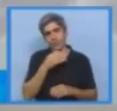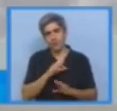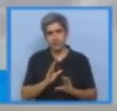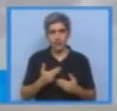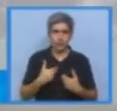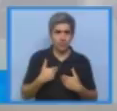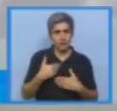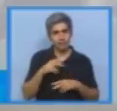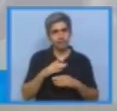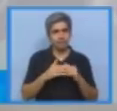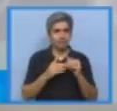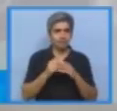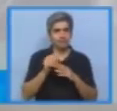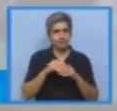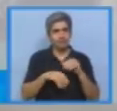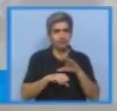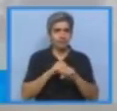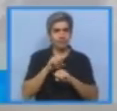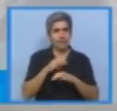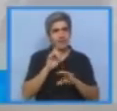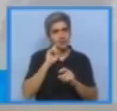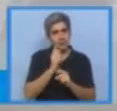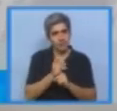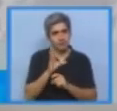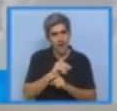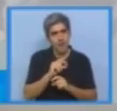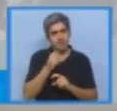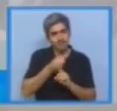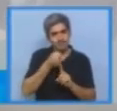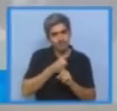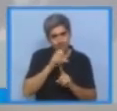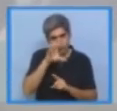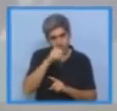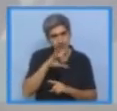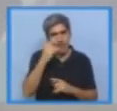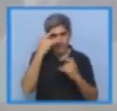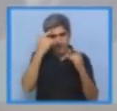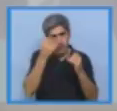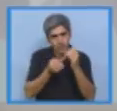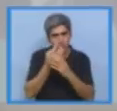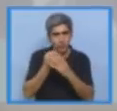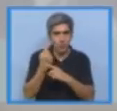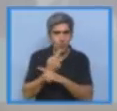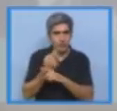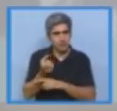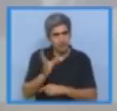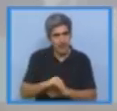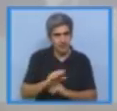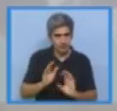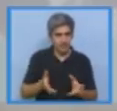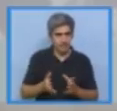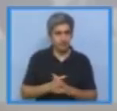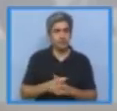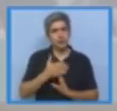nos ajuda a perceber que temos que ser mais exigentes e que temos que ir mais longe e ser mais criativos ainda naquilo que temos feito. Tem sido uma experiência muito